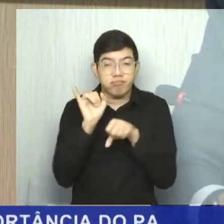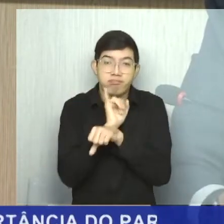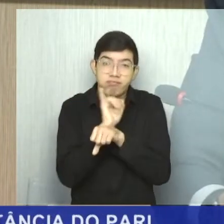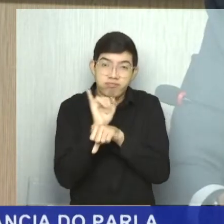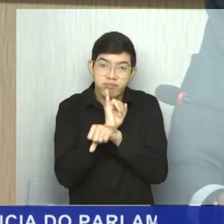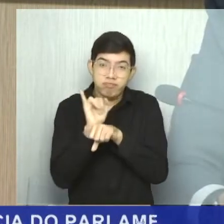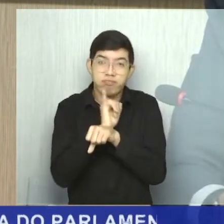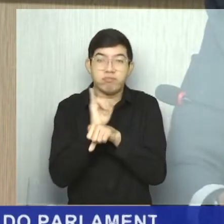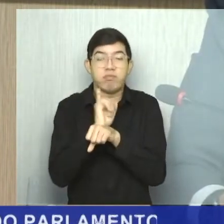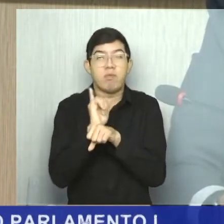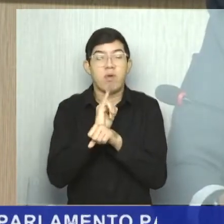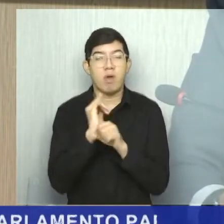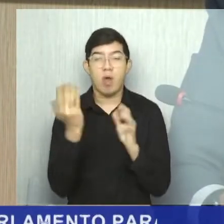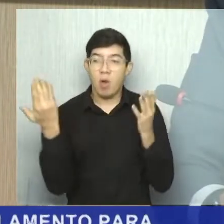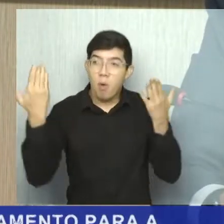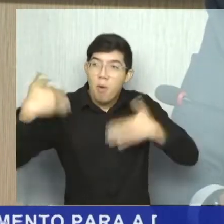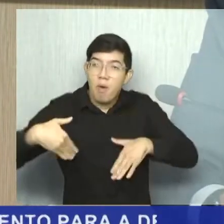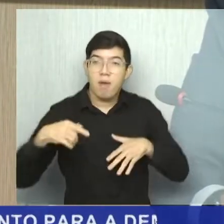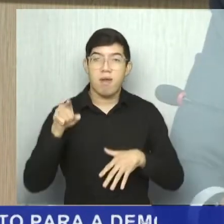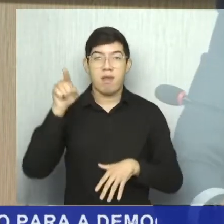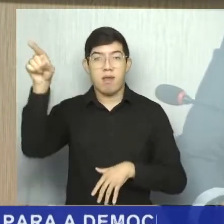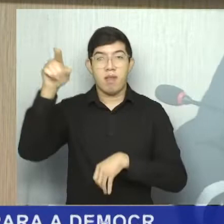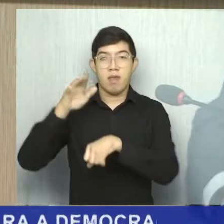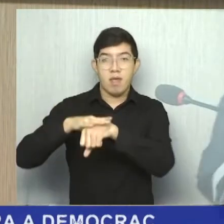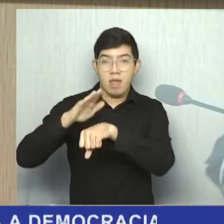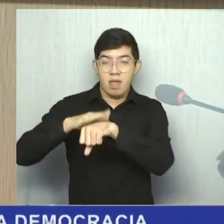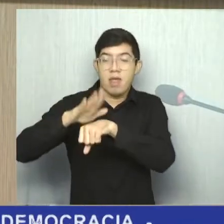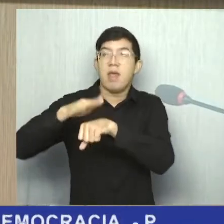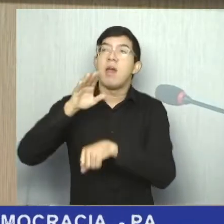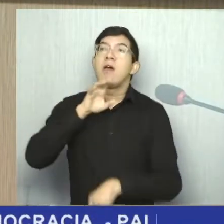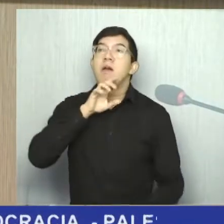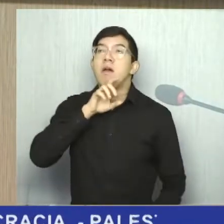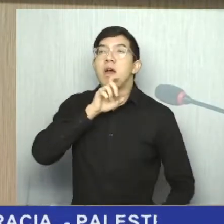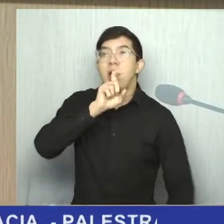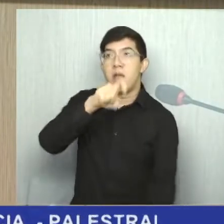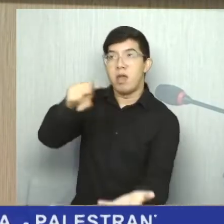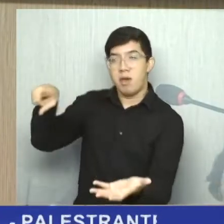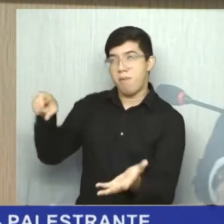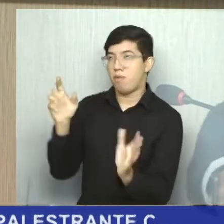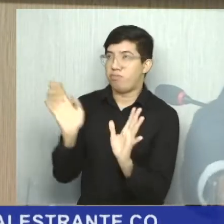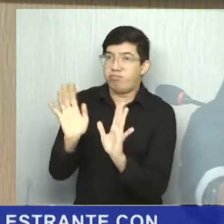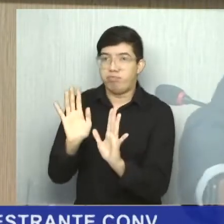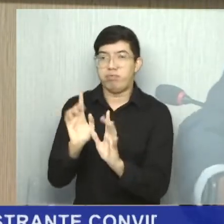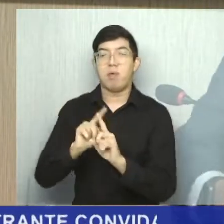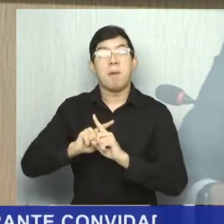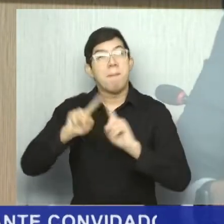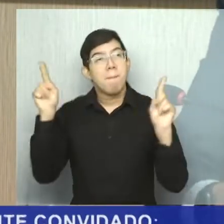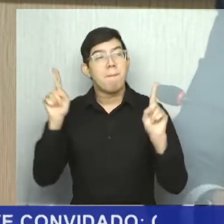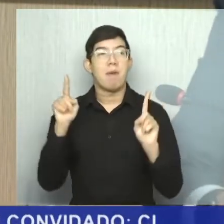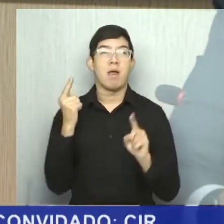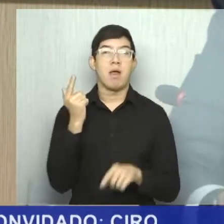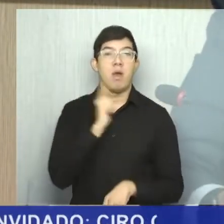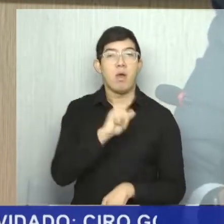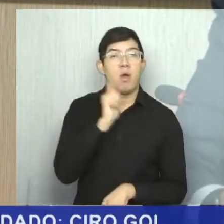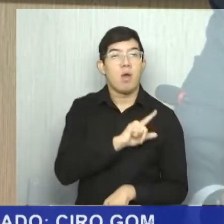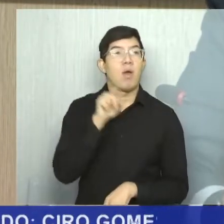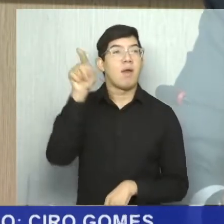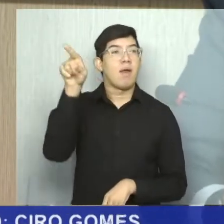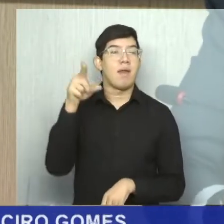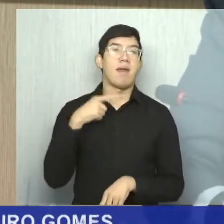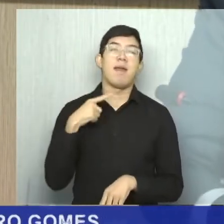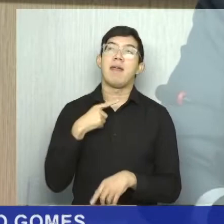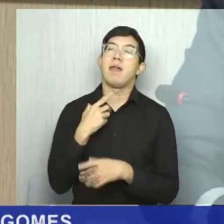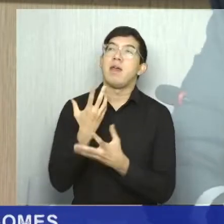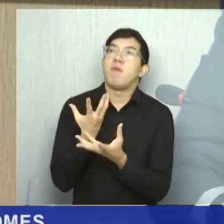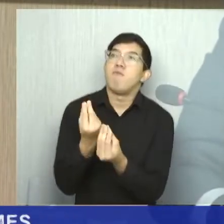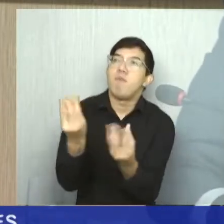diferença e tal. Então, lá eu estou abrindo mão de imposto, em contrapartida, milhares de empregos que mais do que devolvem o imposto que eu deixei de cobrar.